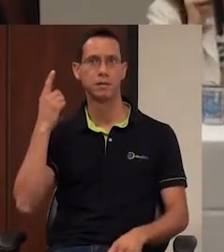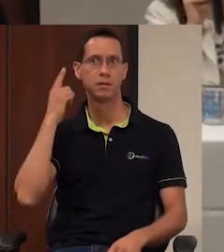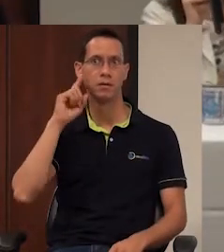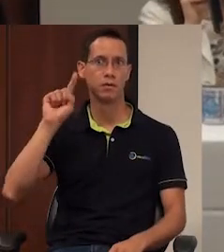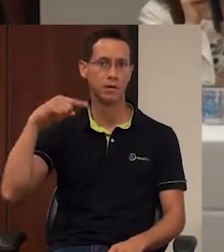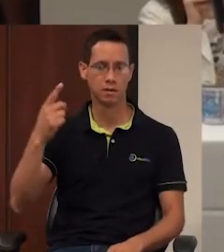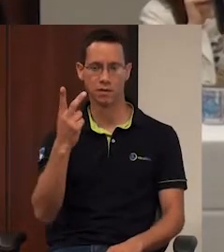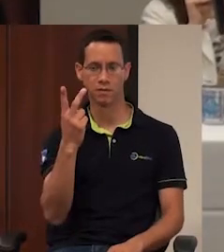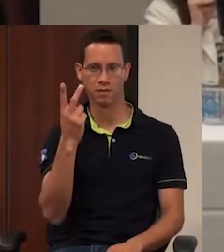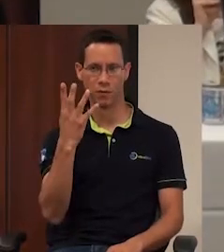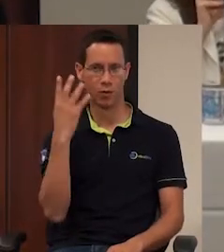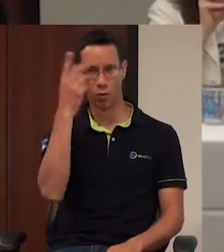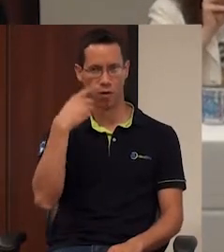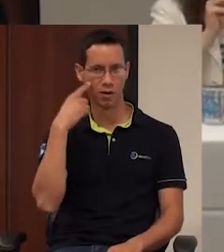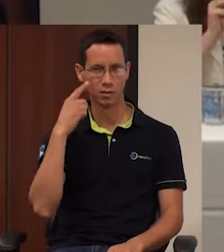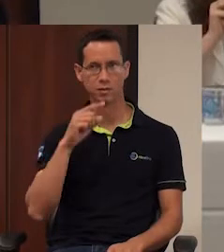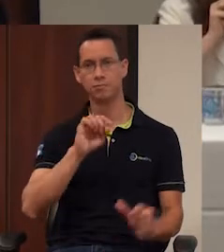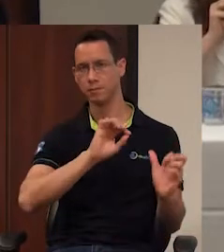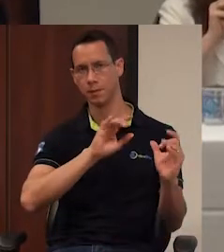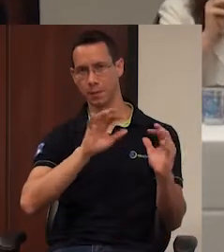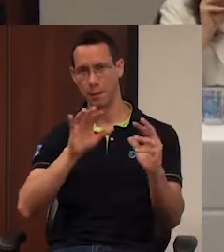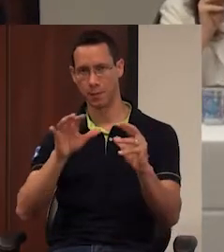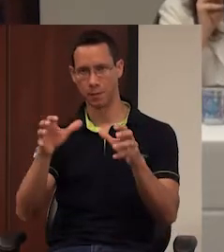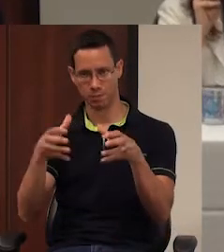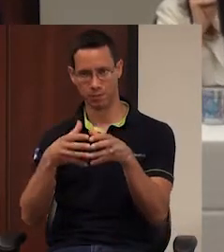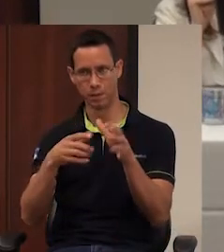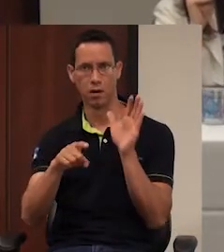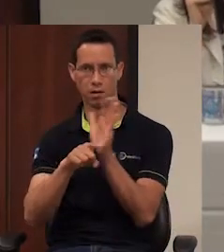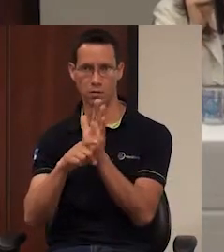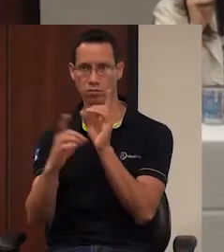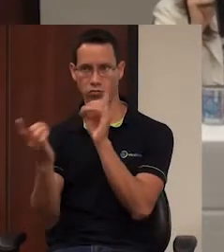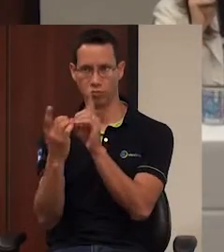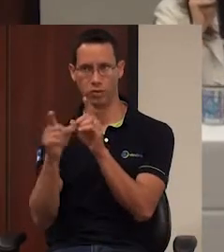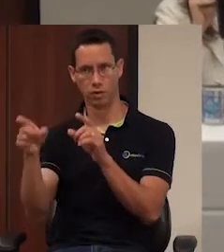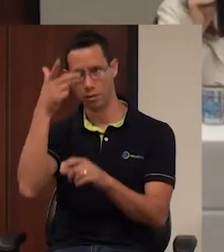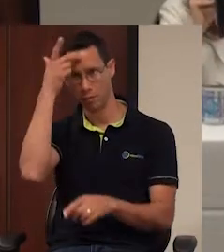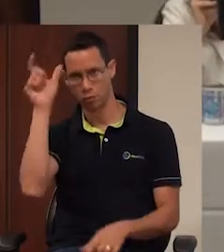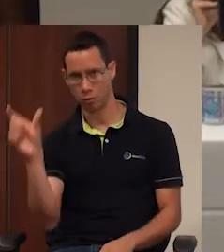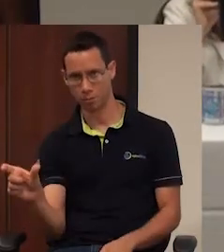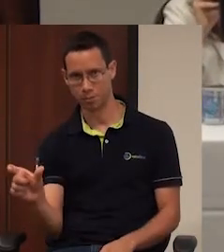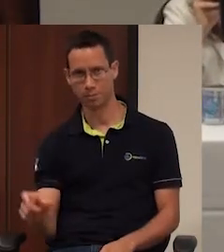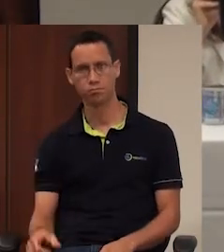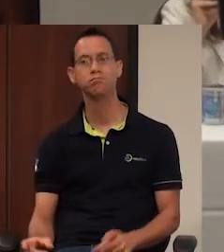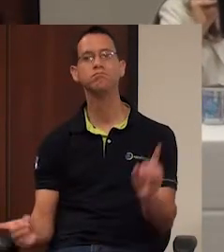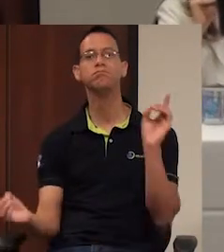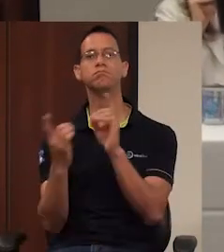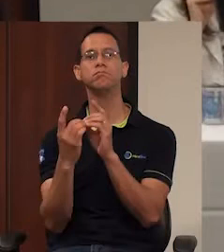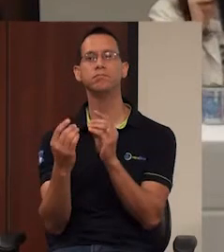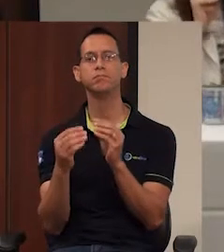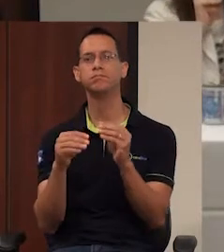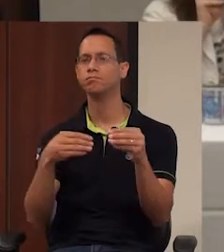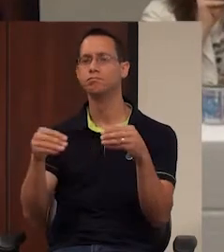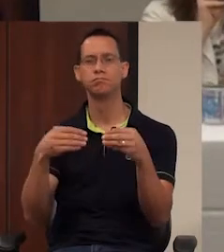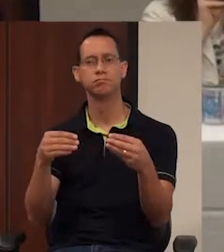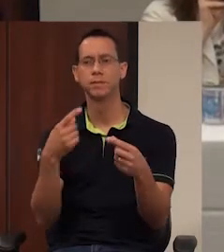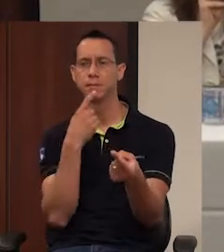essa equipe do Open Dialogue se mobiliza para atender a pessoa. A abordagem é super flexível, né? Então, assim, eles